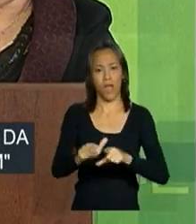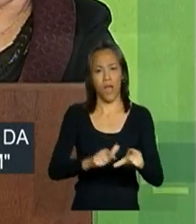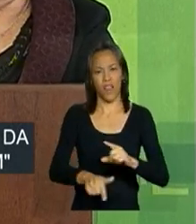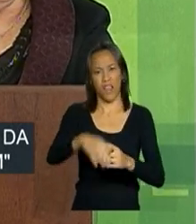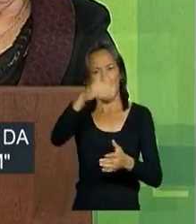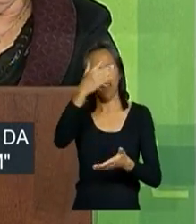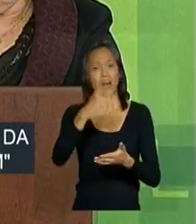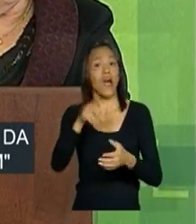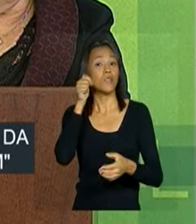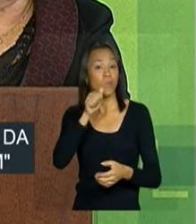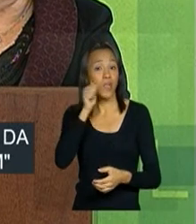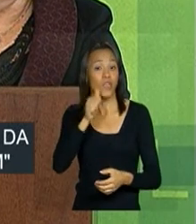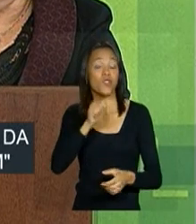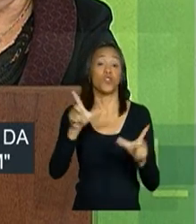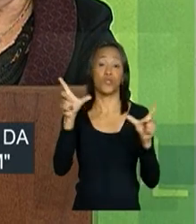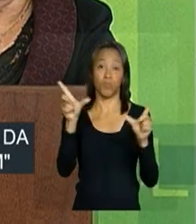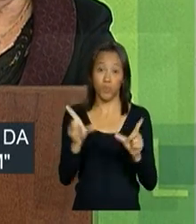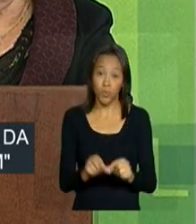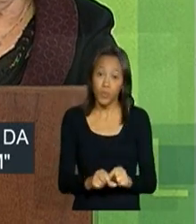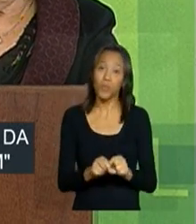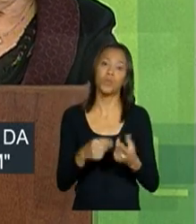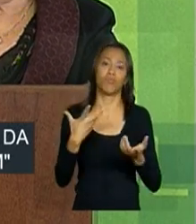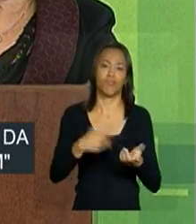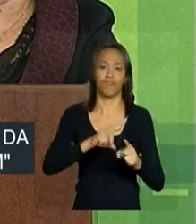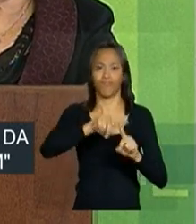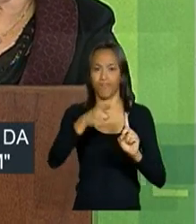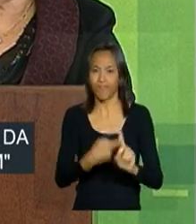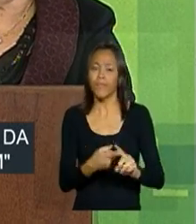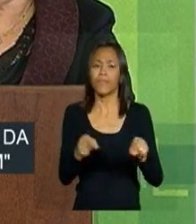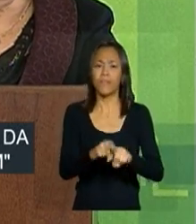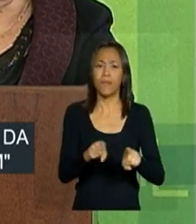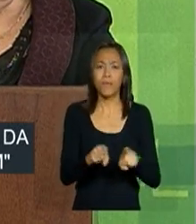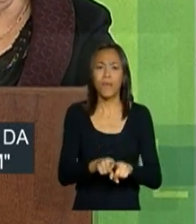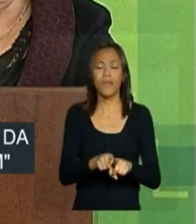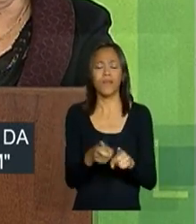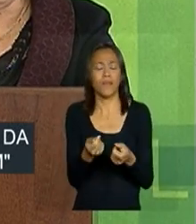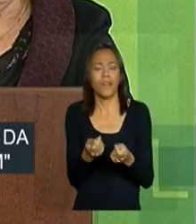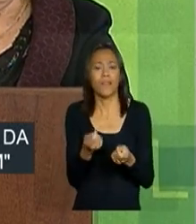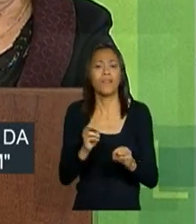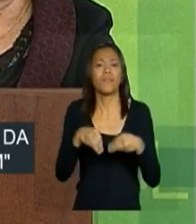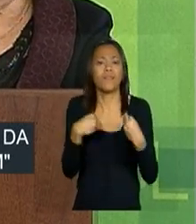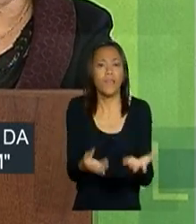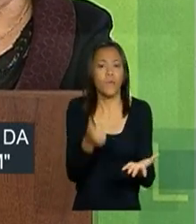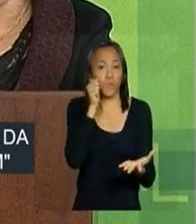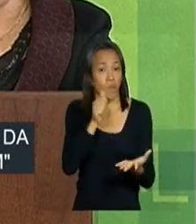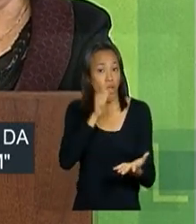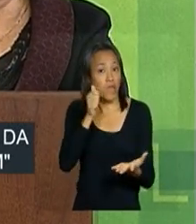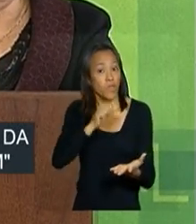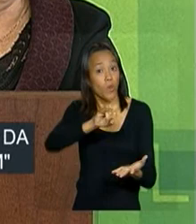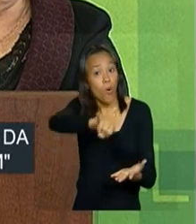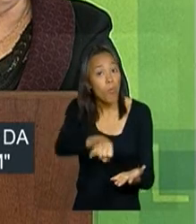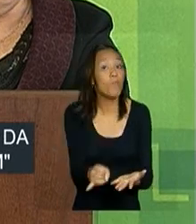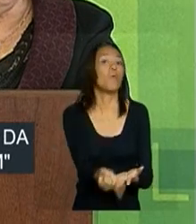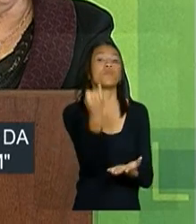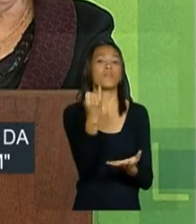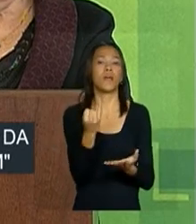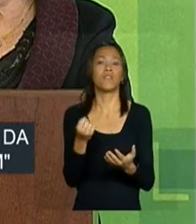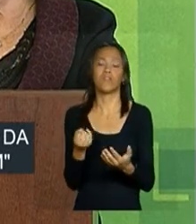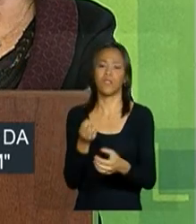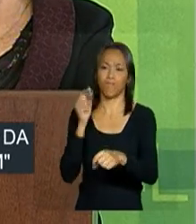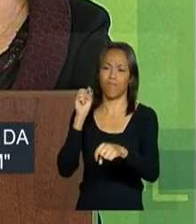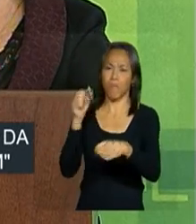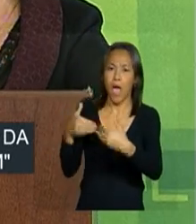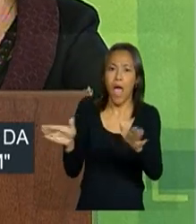taxas de fecundidade proporcionou um aumento das possibilidades das mulheres encontrarem postos de